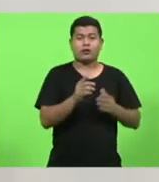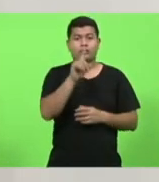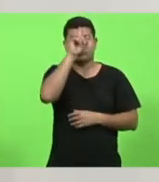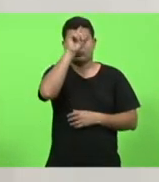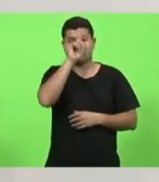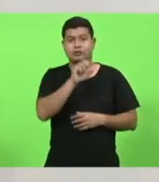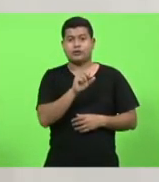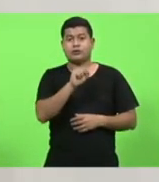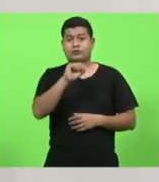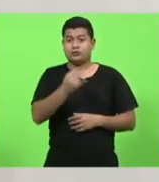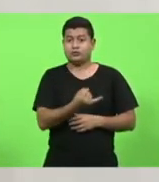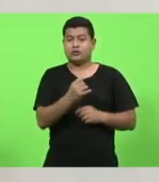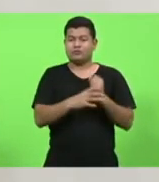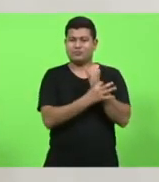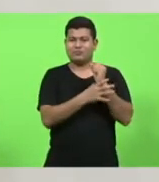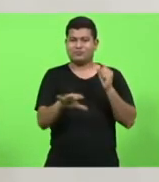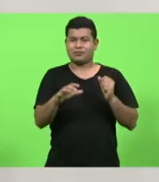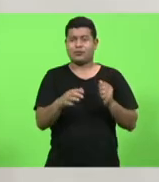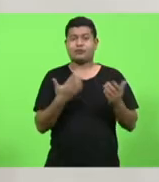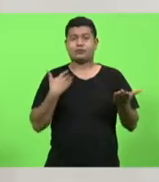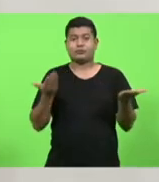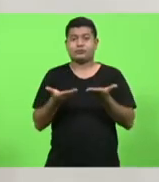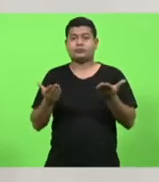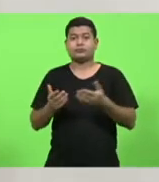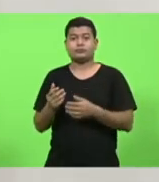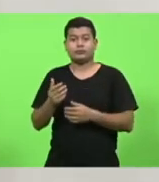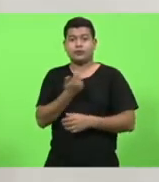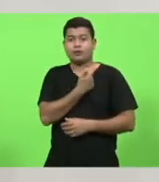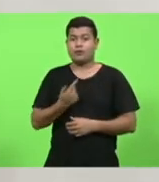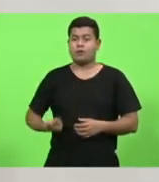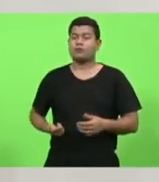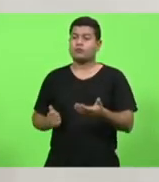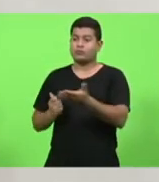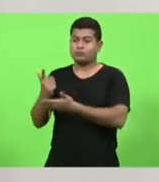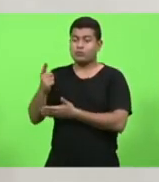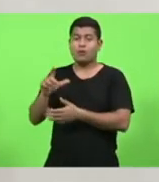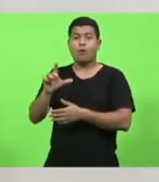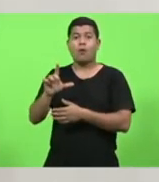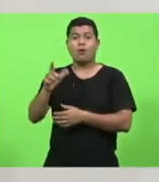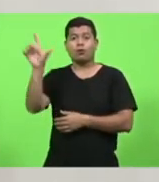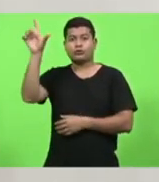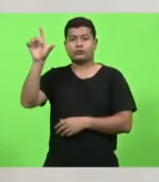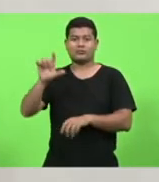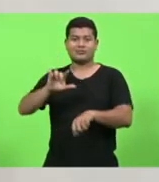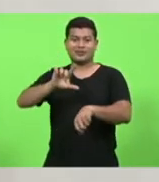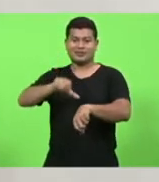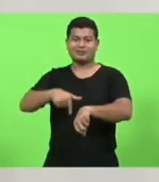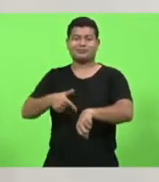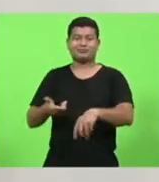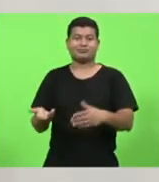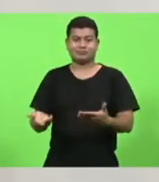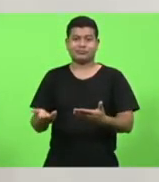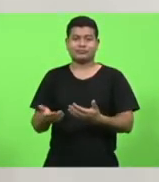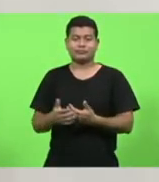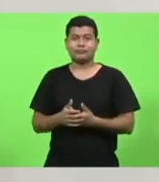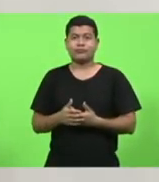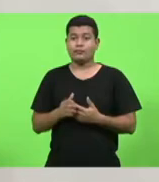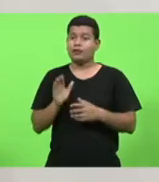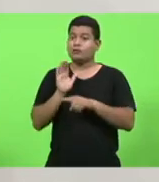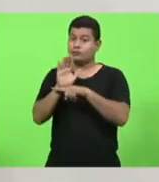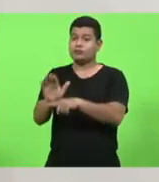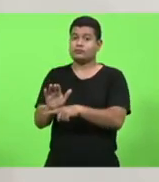comprou um outro equipamento que está num prazo, num lapso temporal, para a entrega desse equipamento mais moderno e que vai trazer